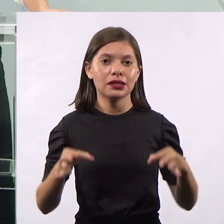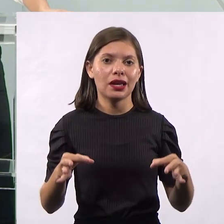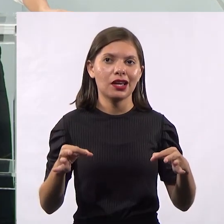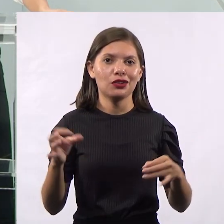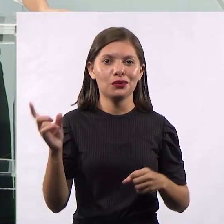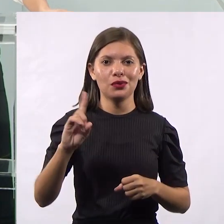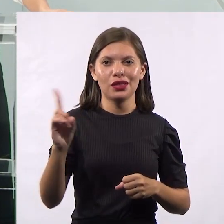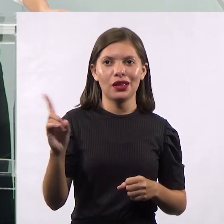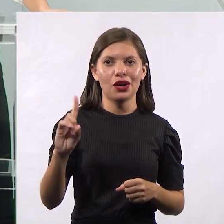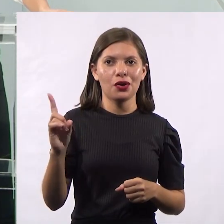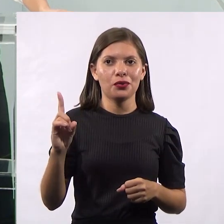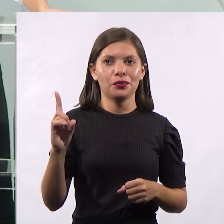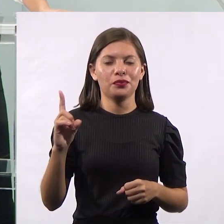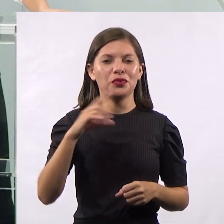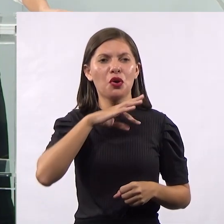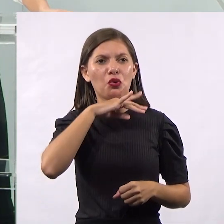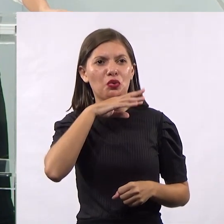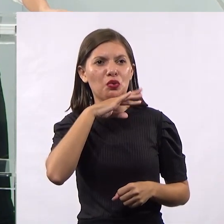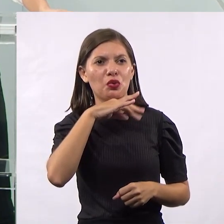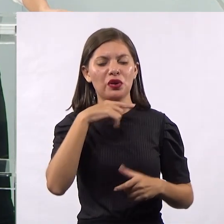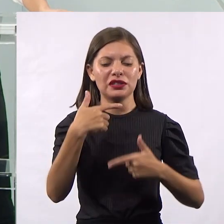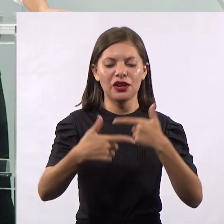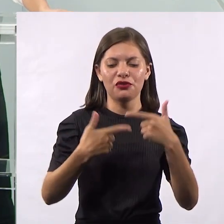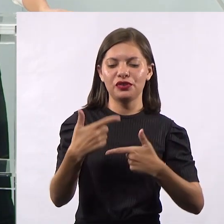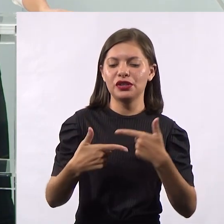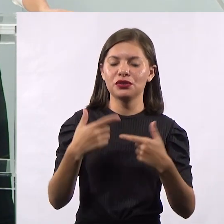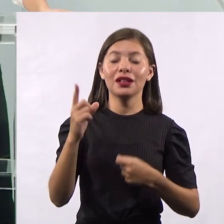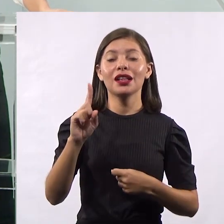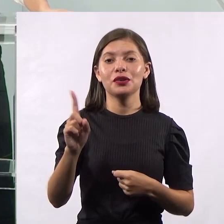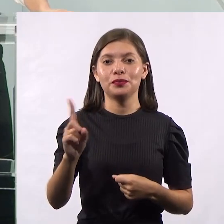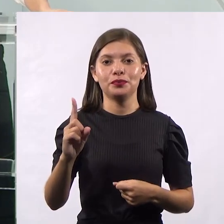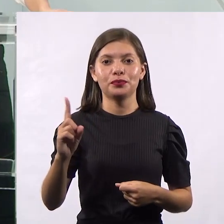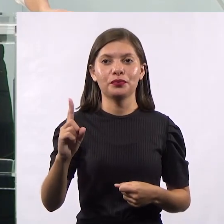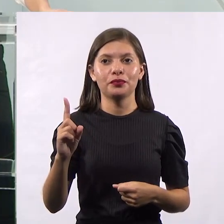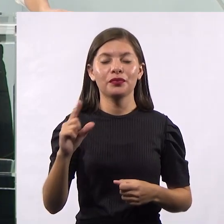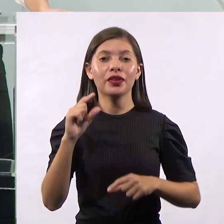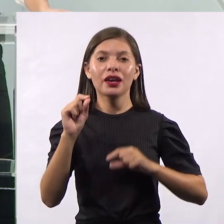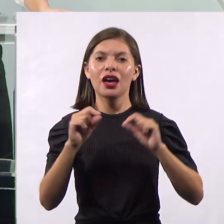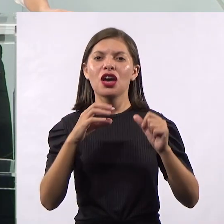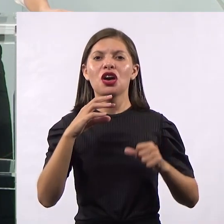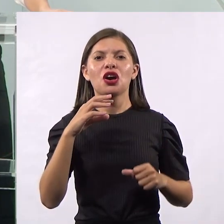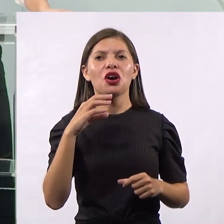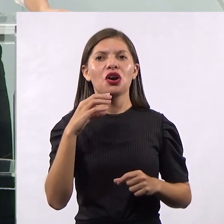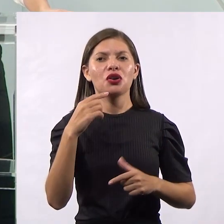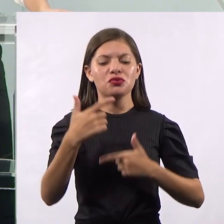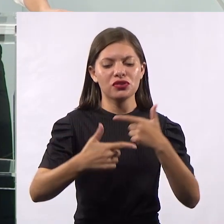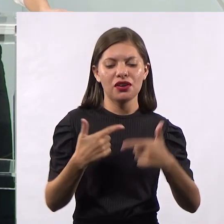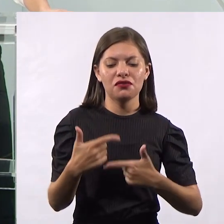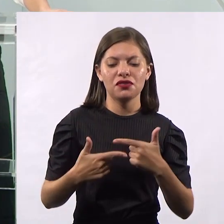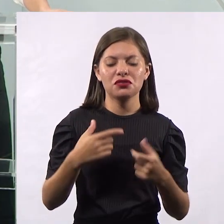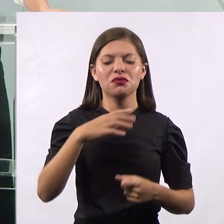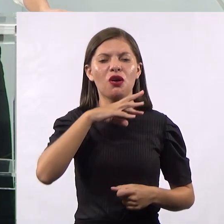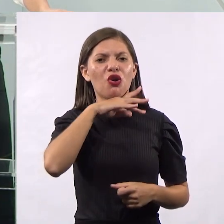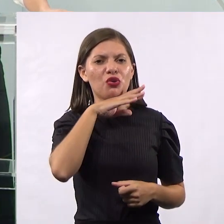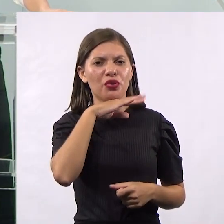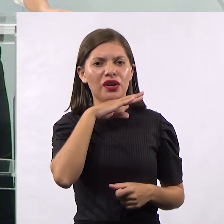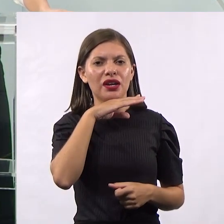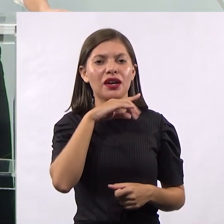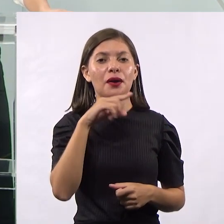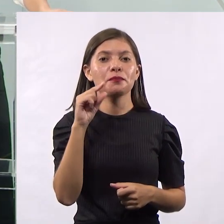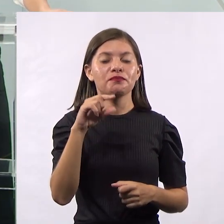um serviço público de péssima qualidade, né? Porque se elas prestarem um serviço de